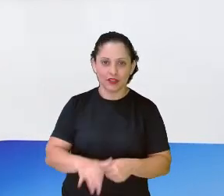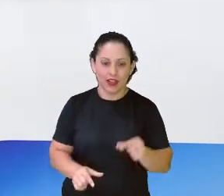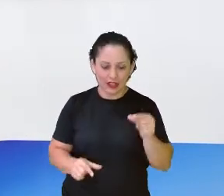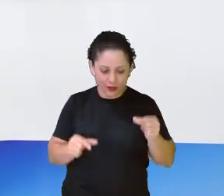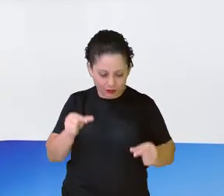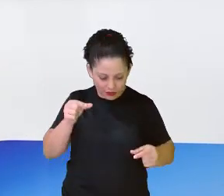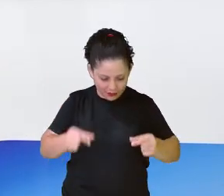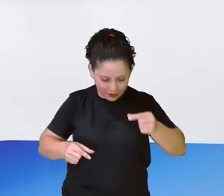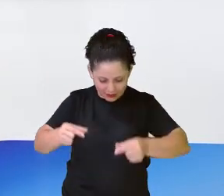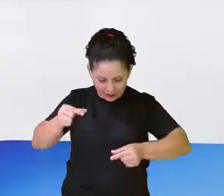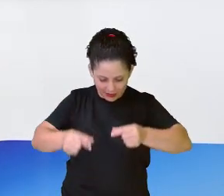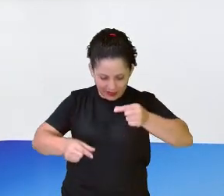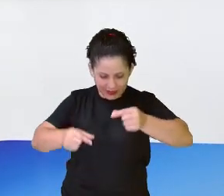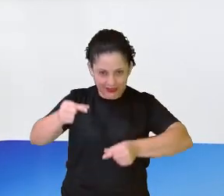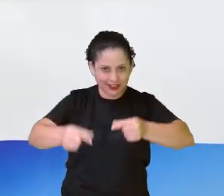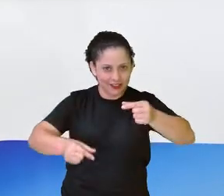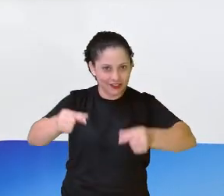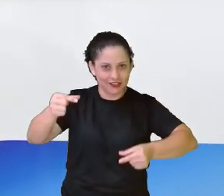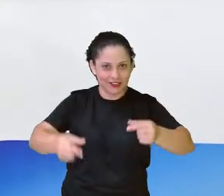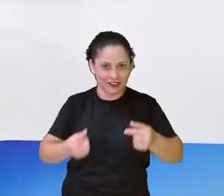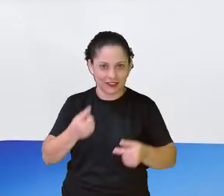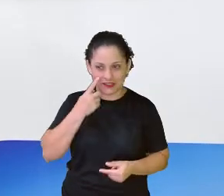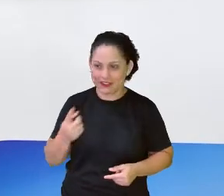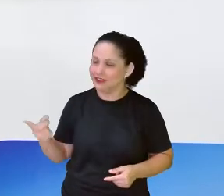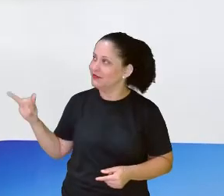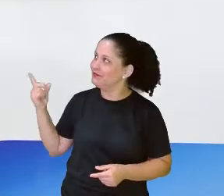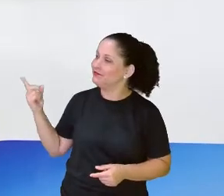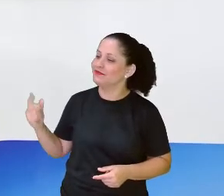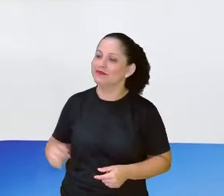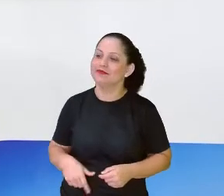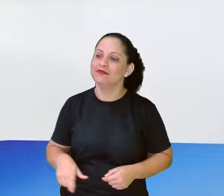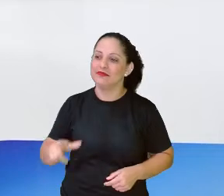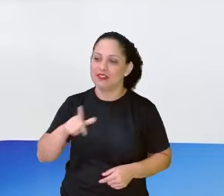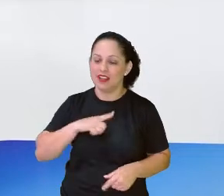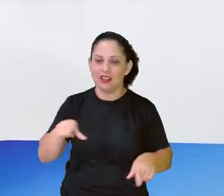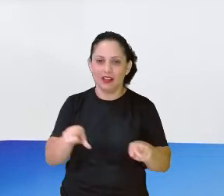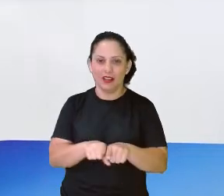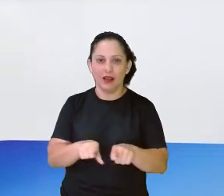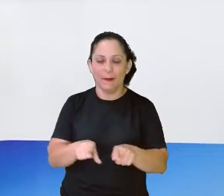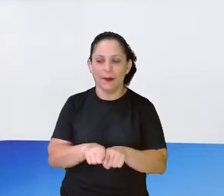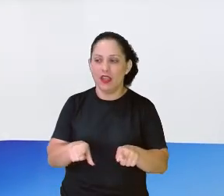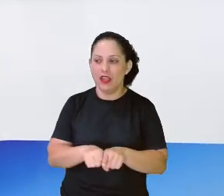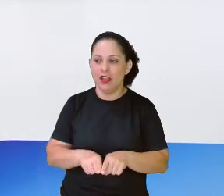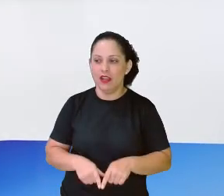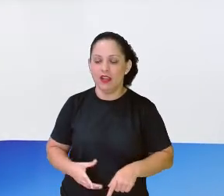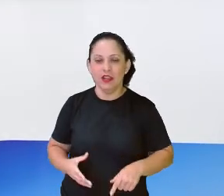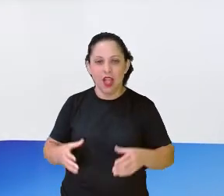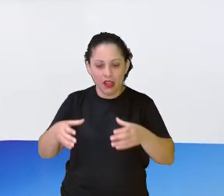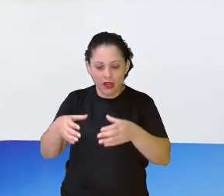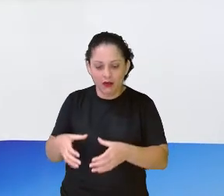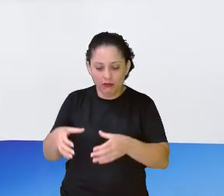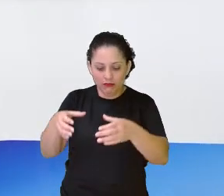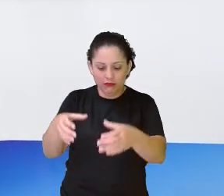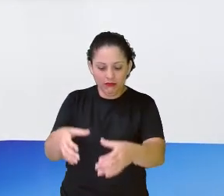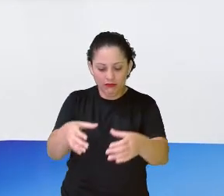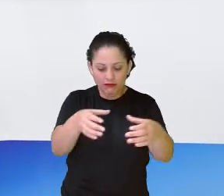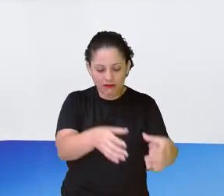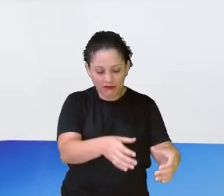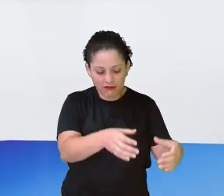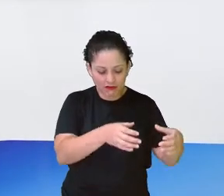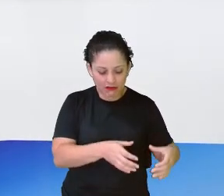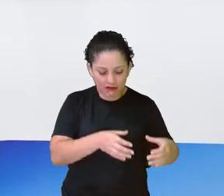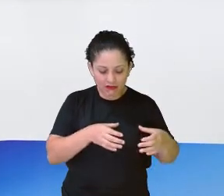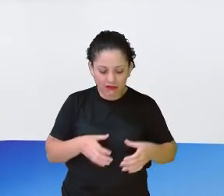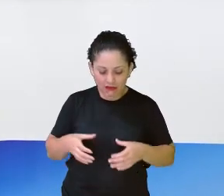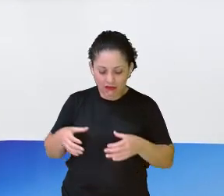me ajudarem. Trouxe aqui os discos de fração para a aula ficar bem